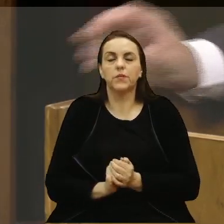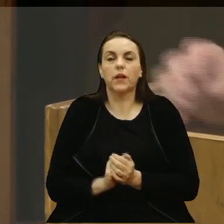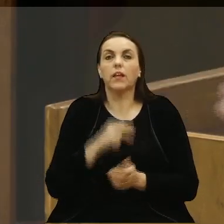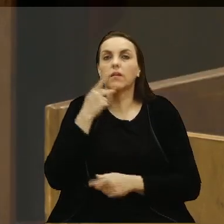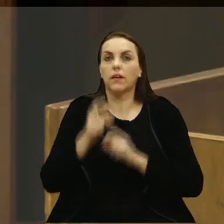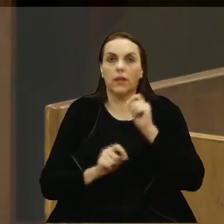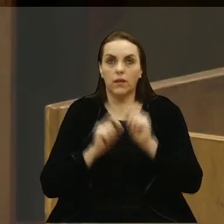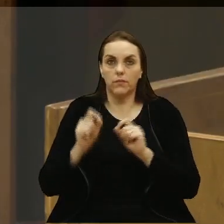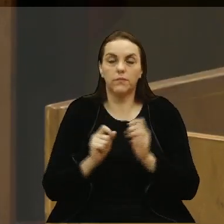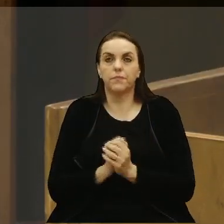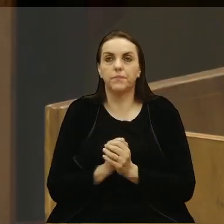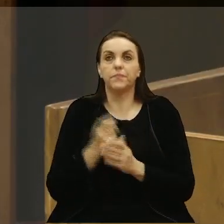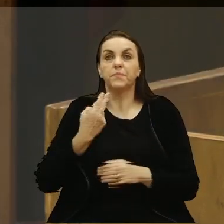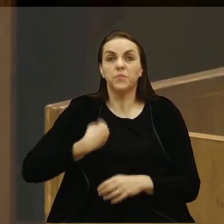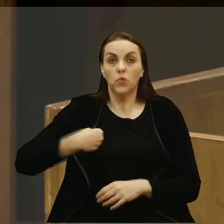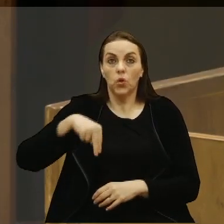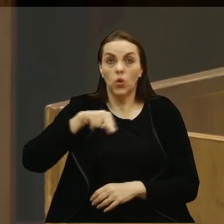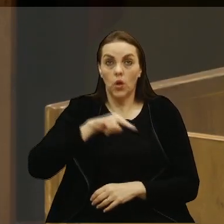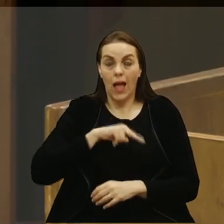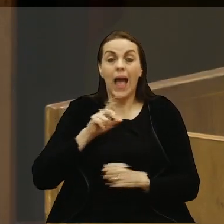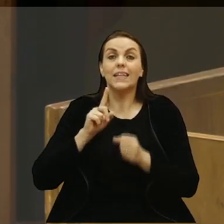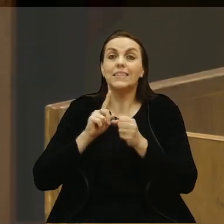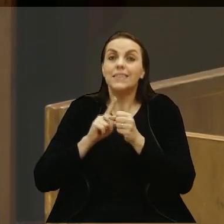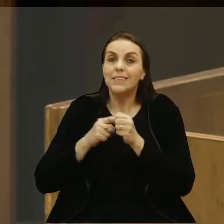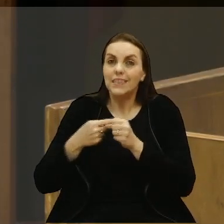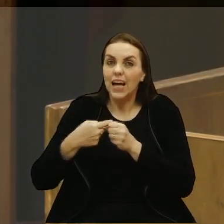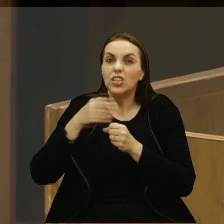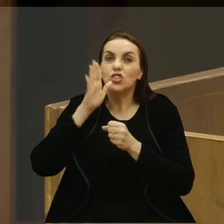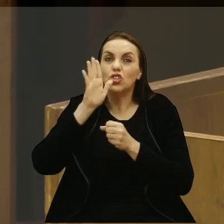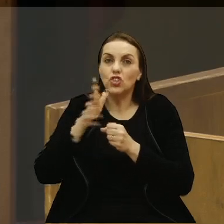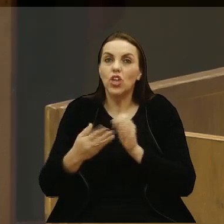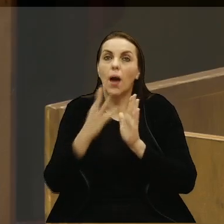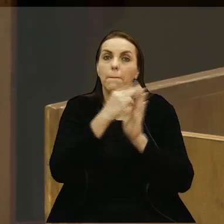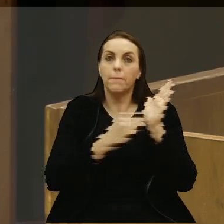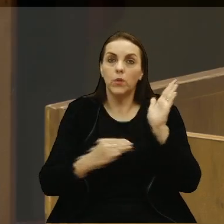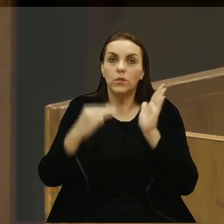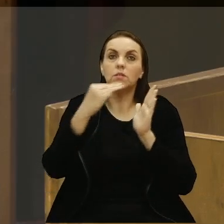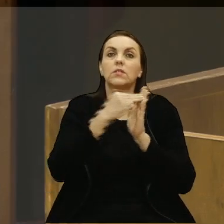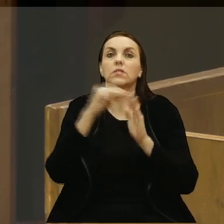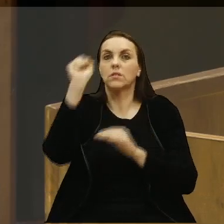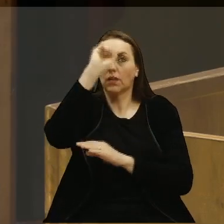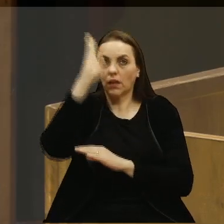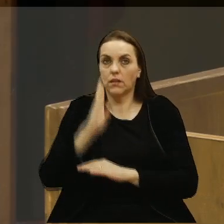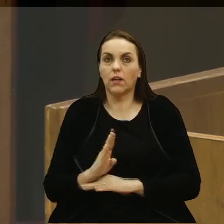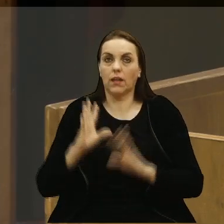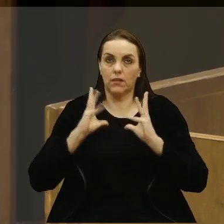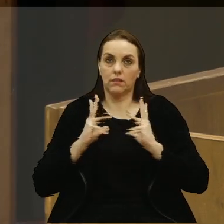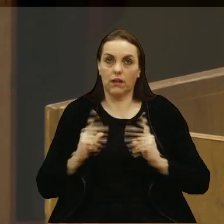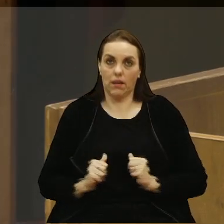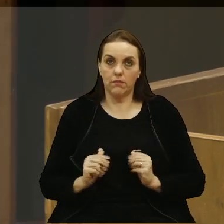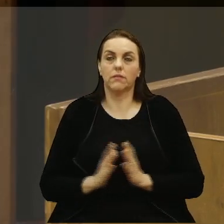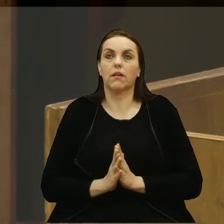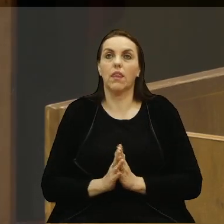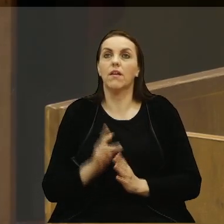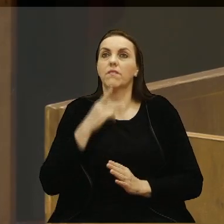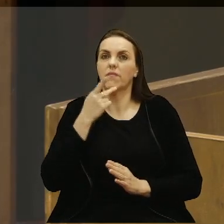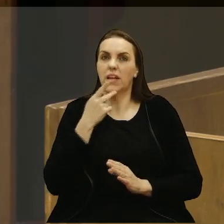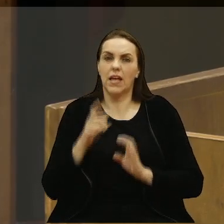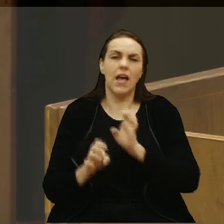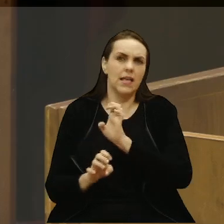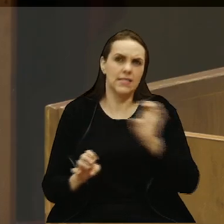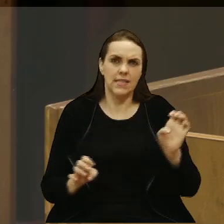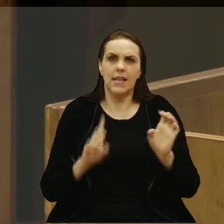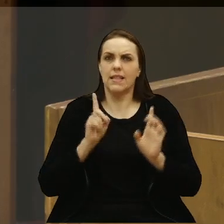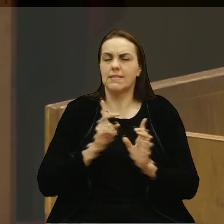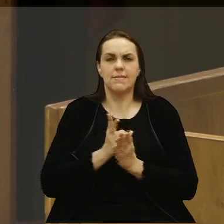que a cidade já foi exemplo nacional de limpeza. E para não dizer que a esquerda é sectária, não foi,